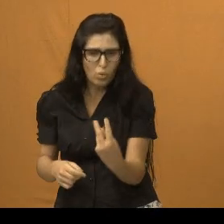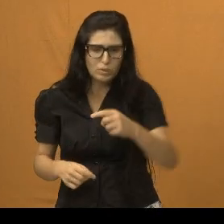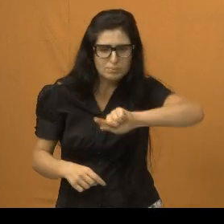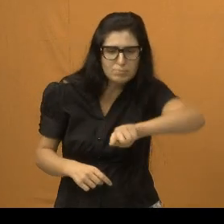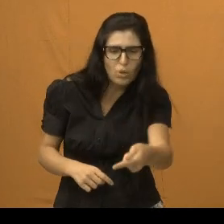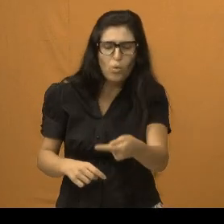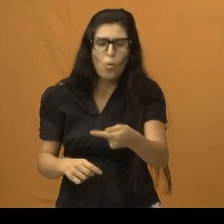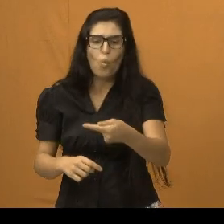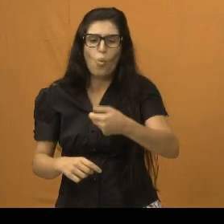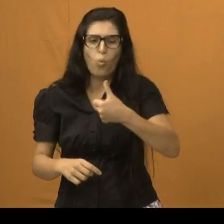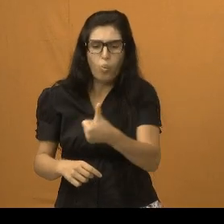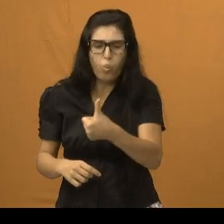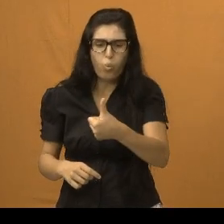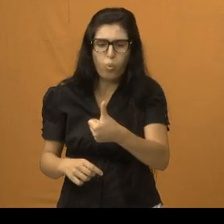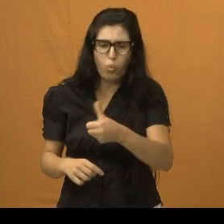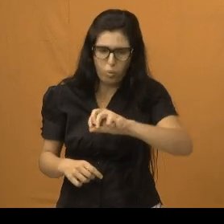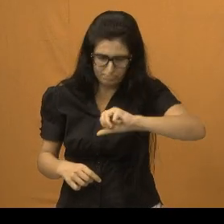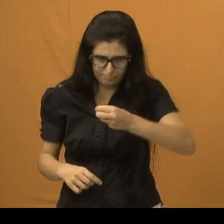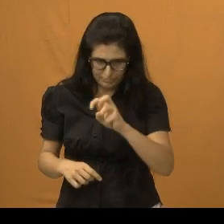arrecadado no quadrimestre